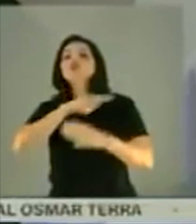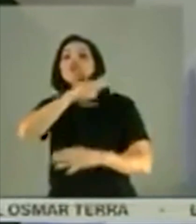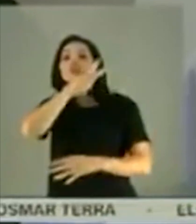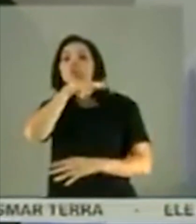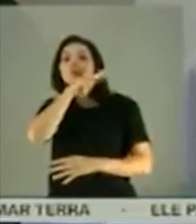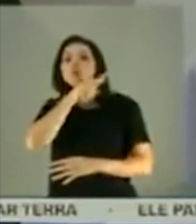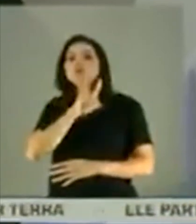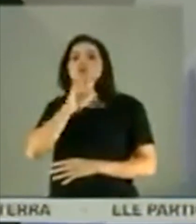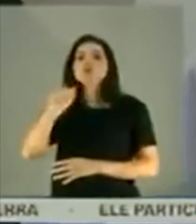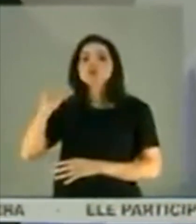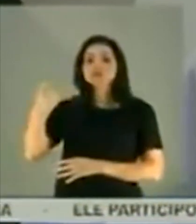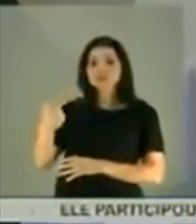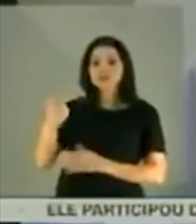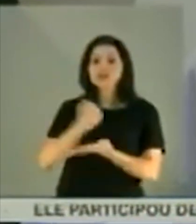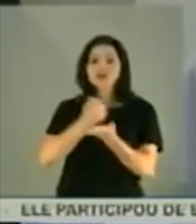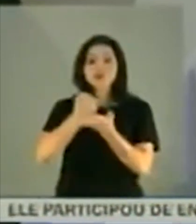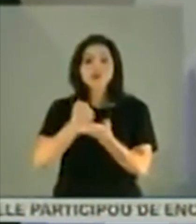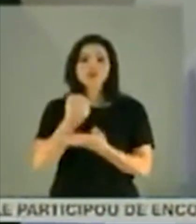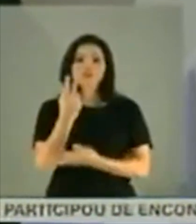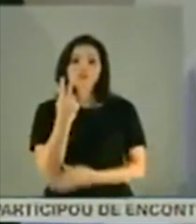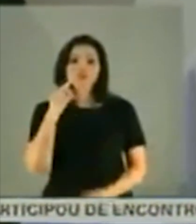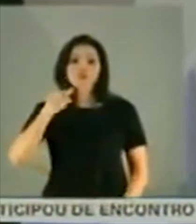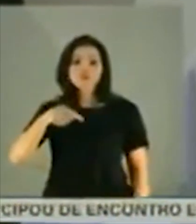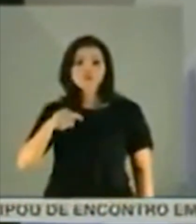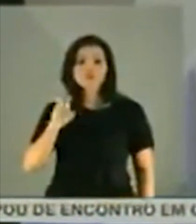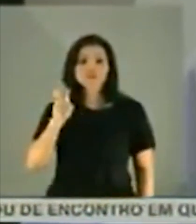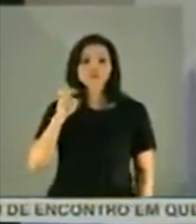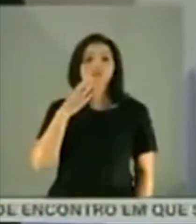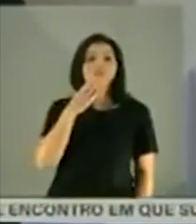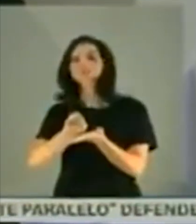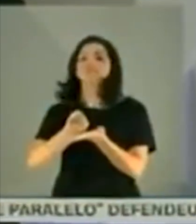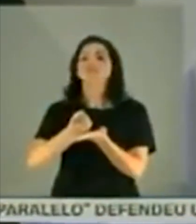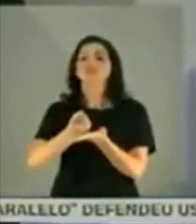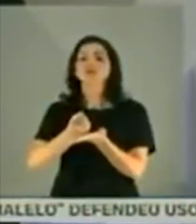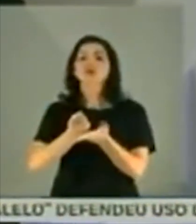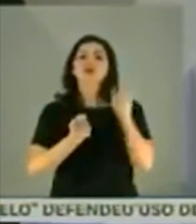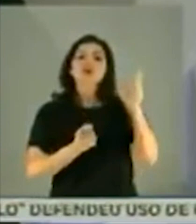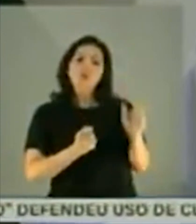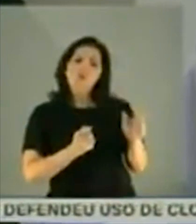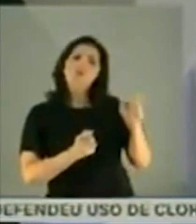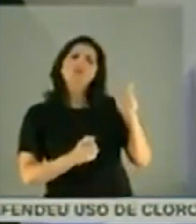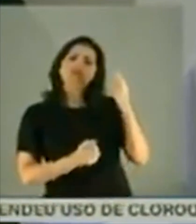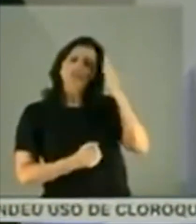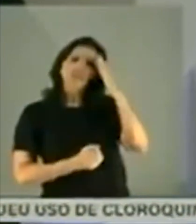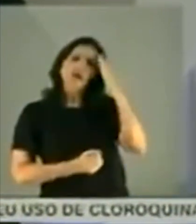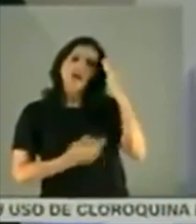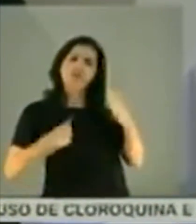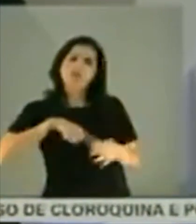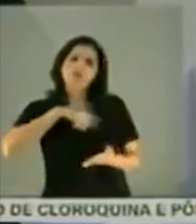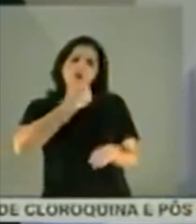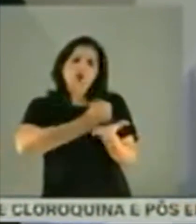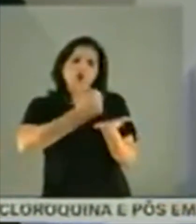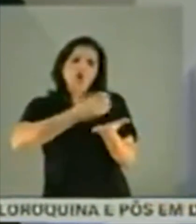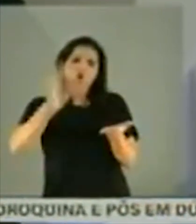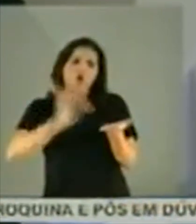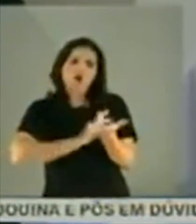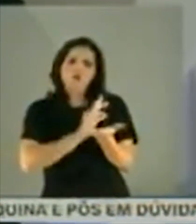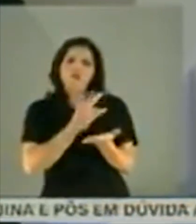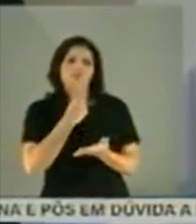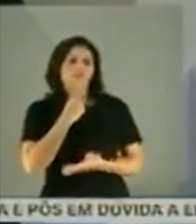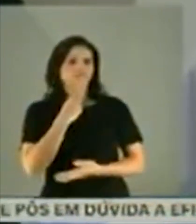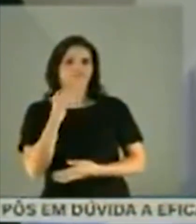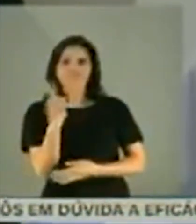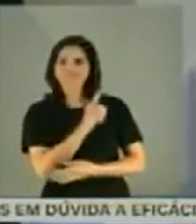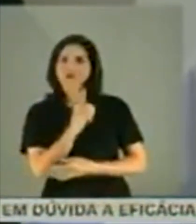7, um contrato de cerca de R$ 2,5 bilhões. O senhor sabe que a gente não pode celebrar um contrato desse com parecer